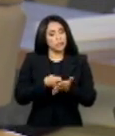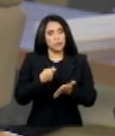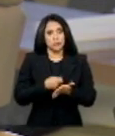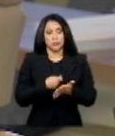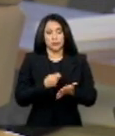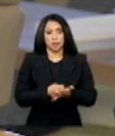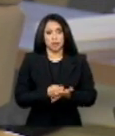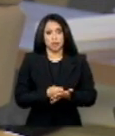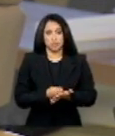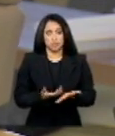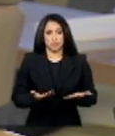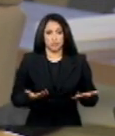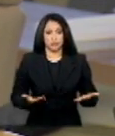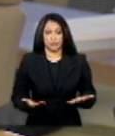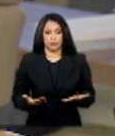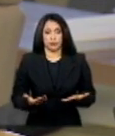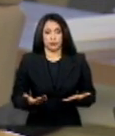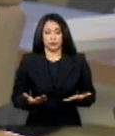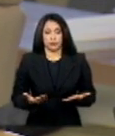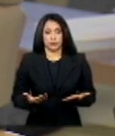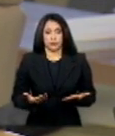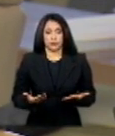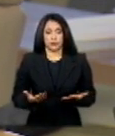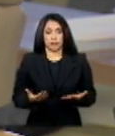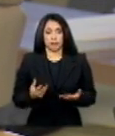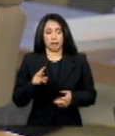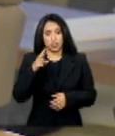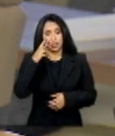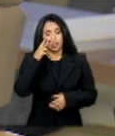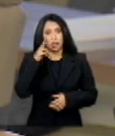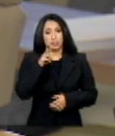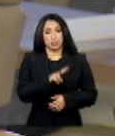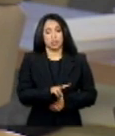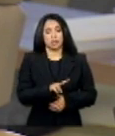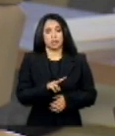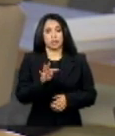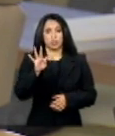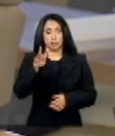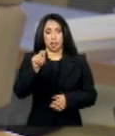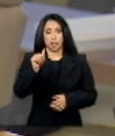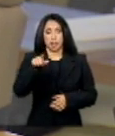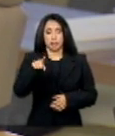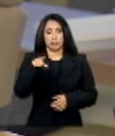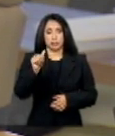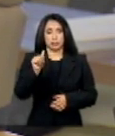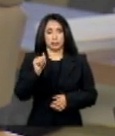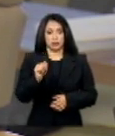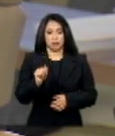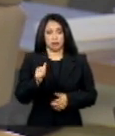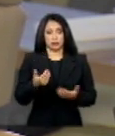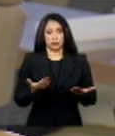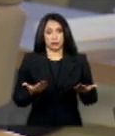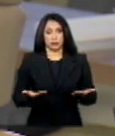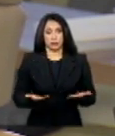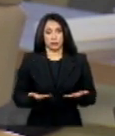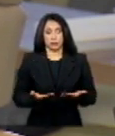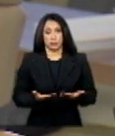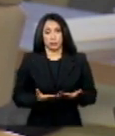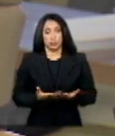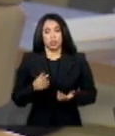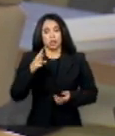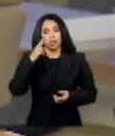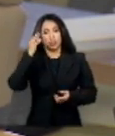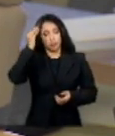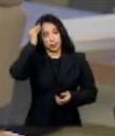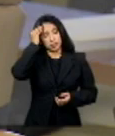licença a denomina se aqui de de taxa portanto levando em conta